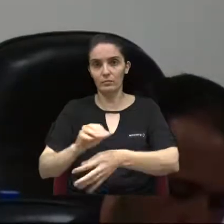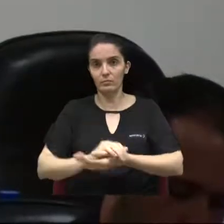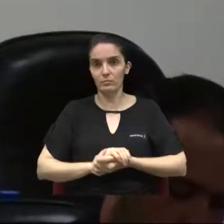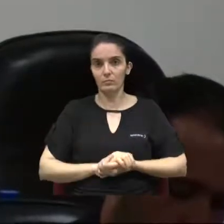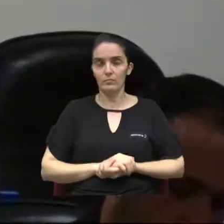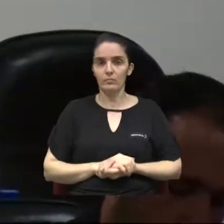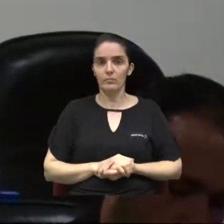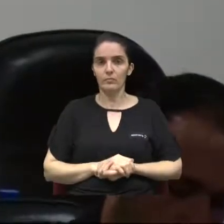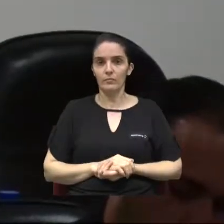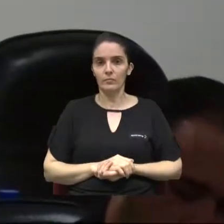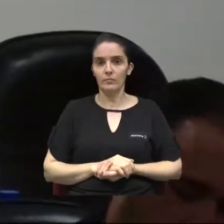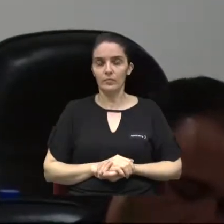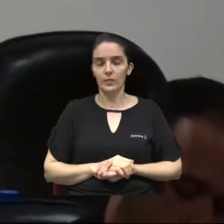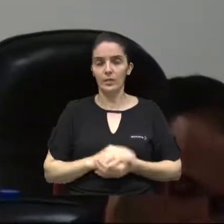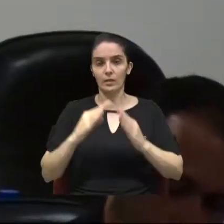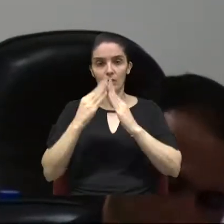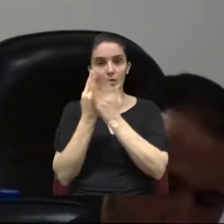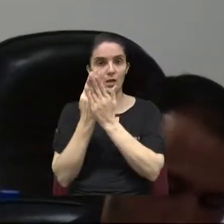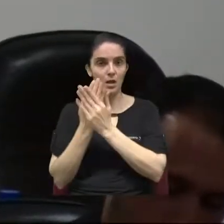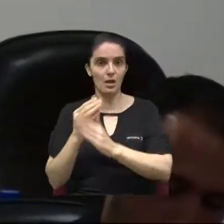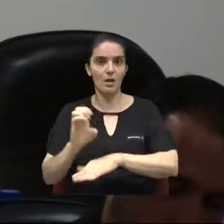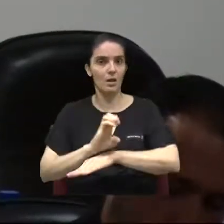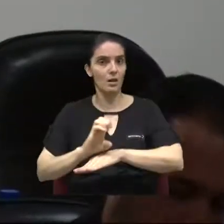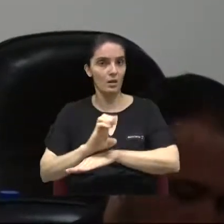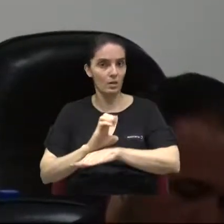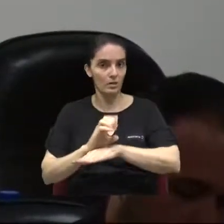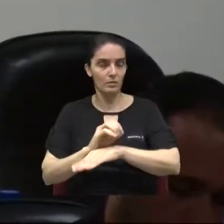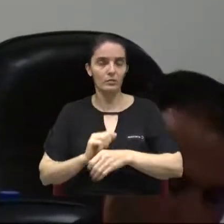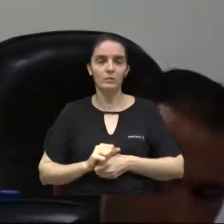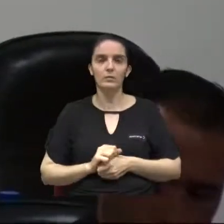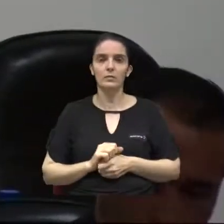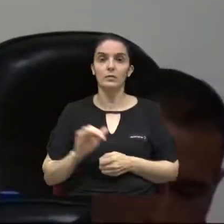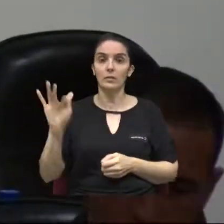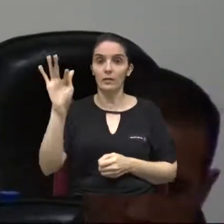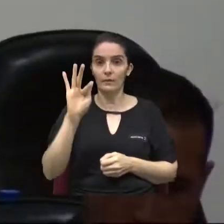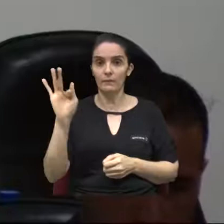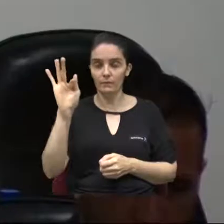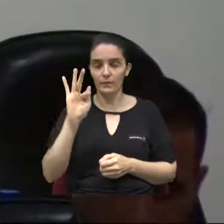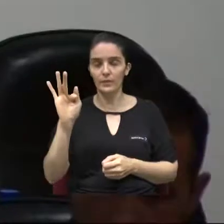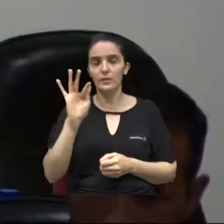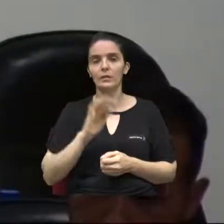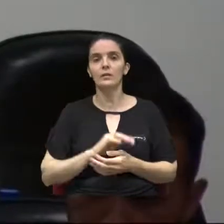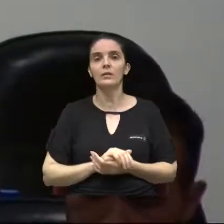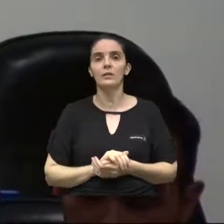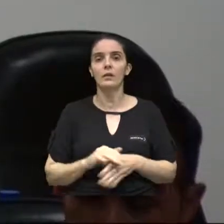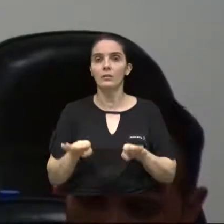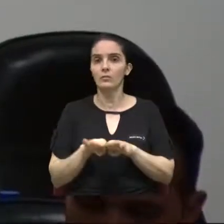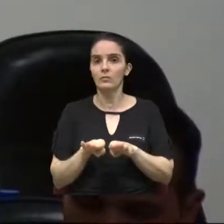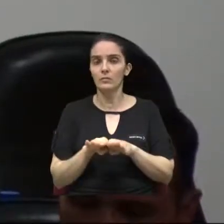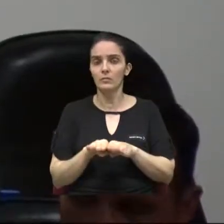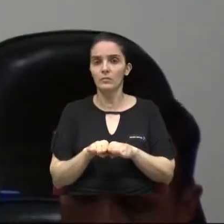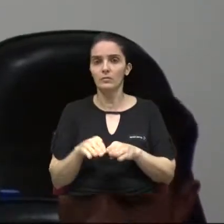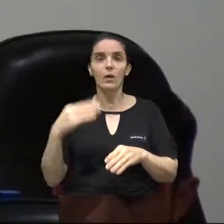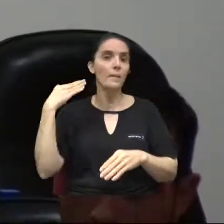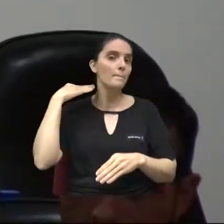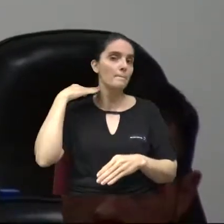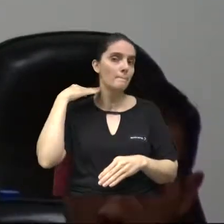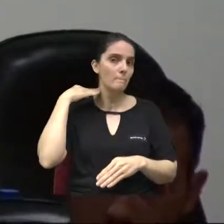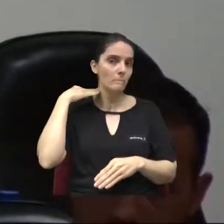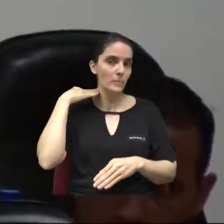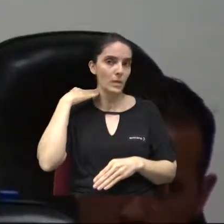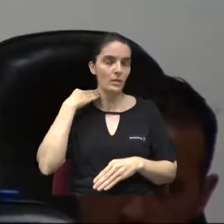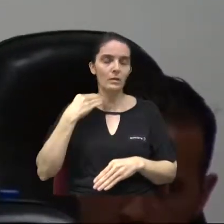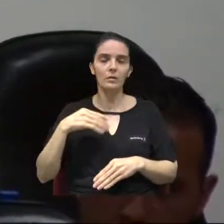rede estadual, as escolas, e na federal, nós tivemos, eu fiz um convite também para os bancos, então nós estivemos lá com a